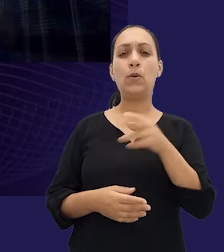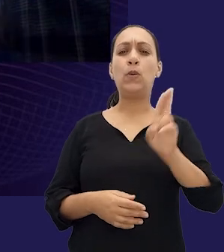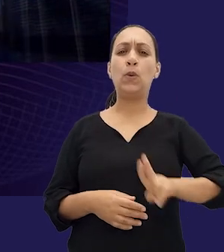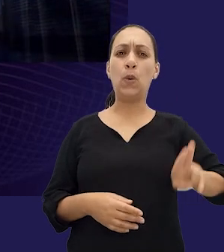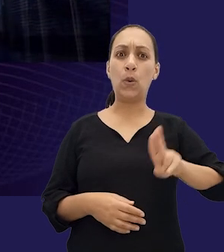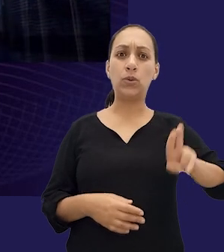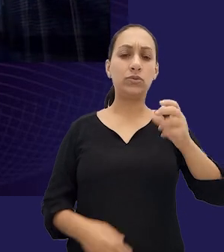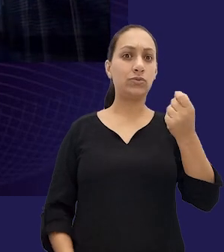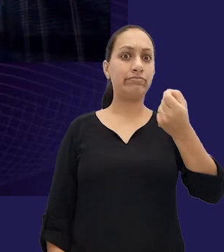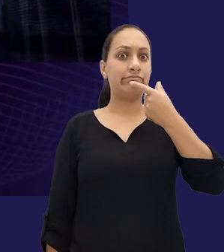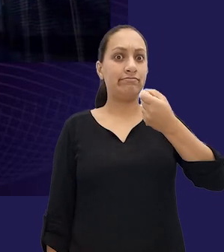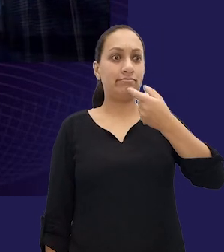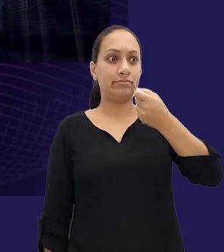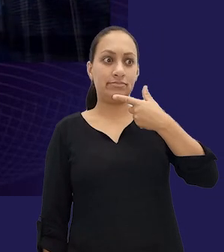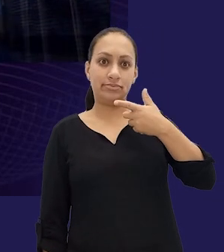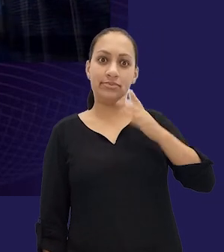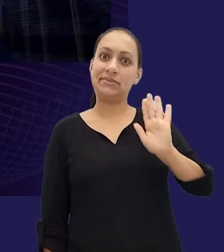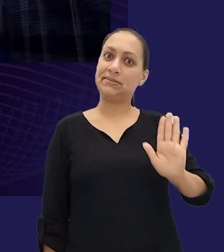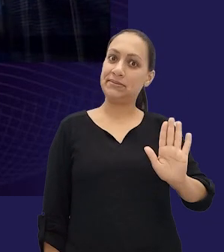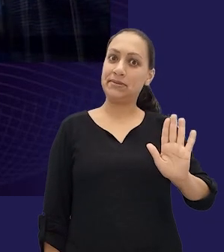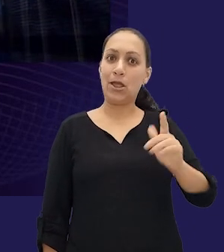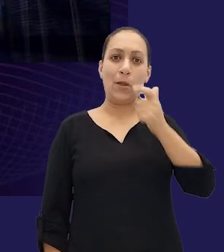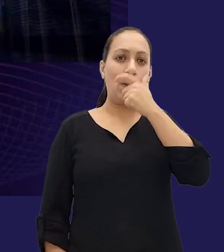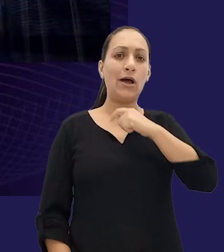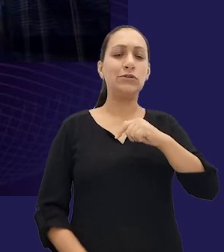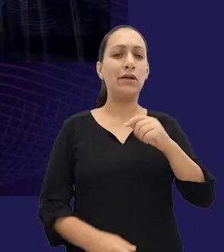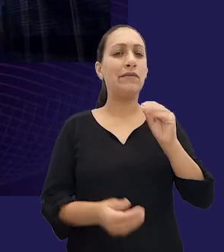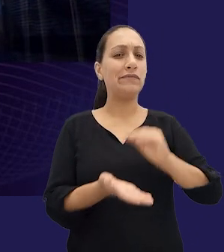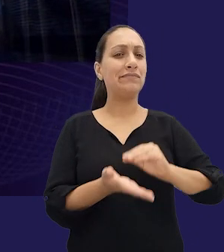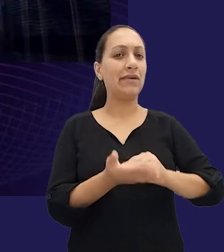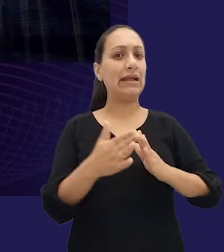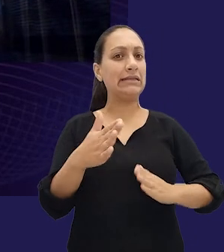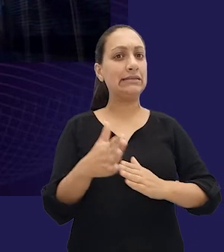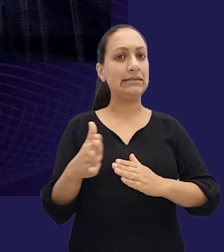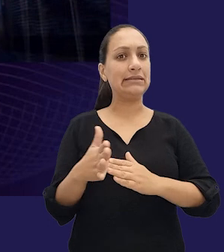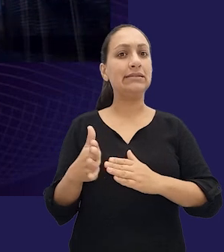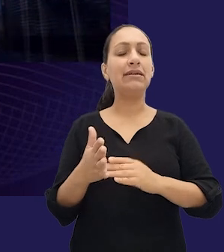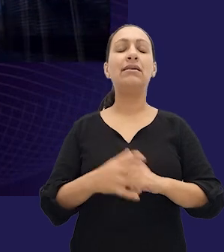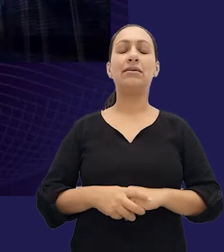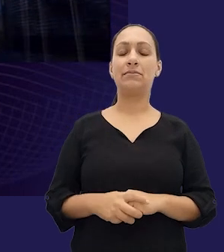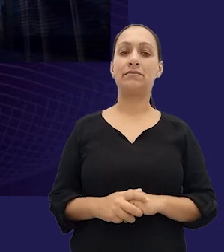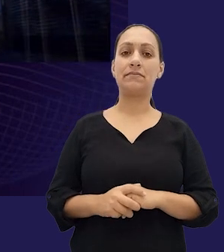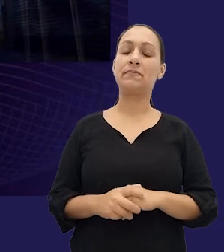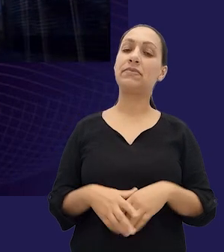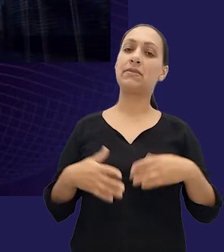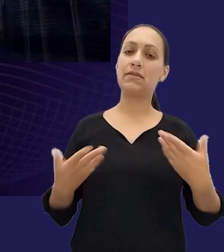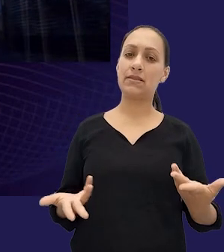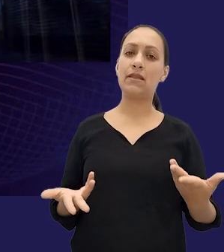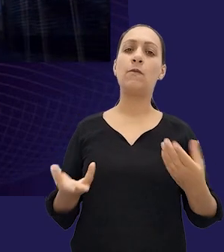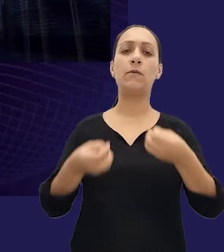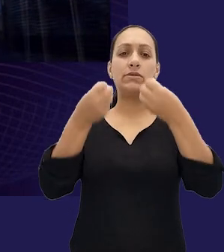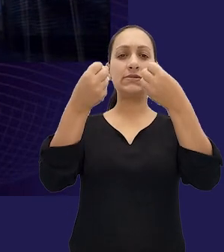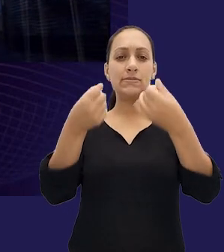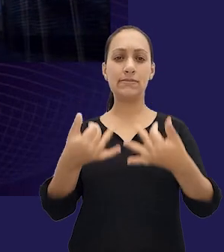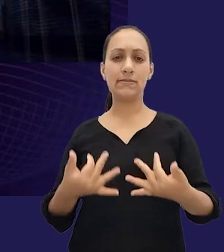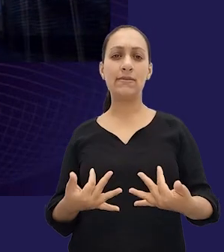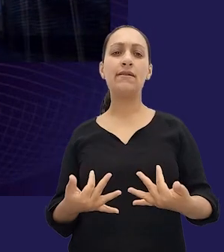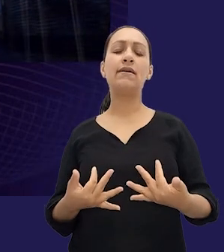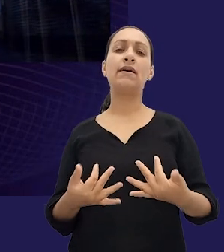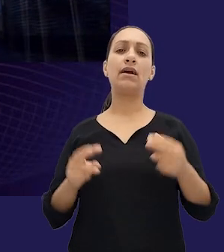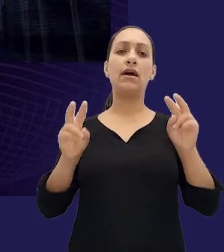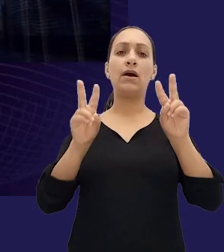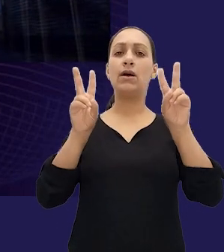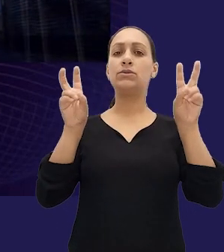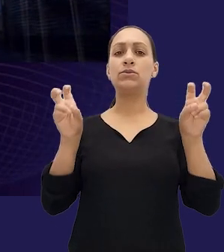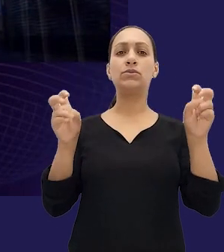uso, não sei não, acho que é bastante desenfreado, né? Então a gente vai abordar aí alguns aspectos